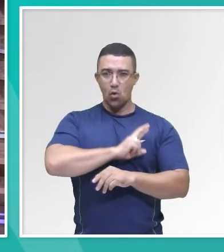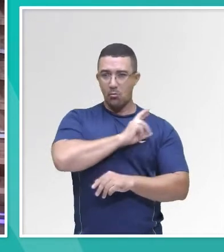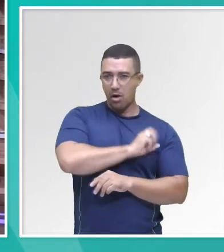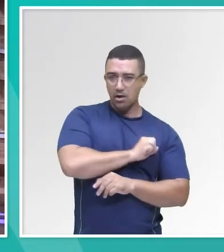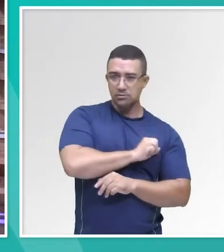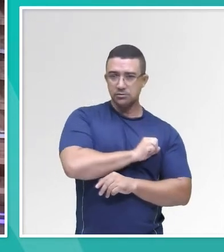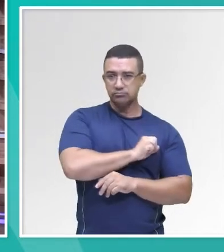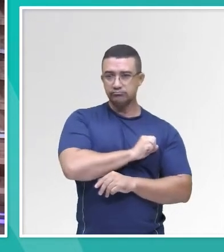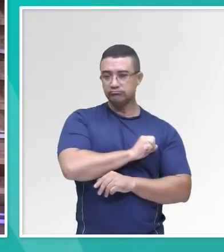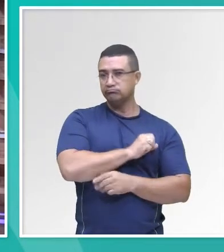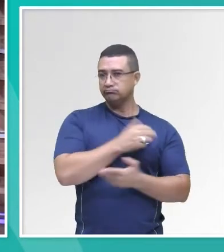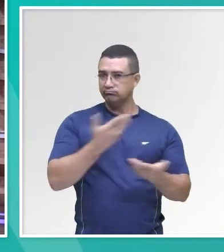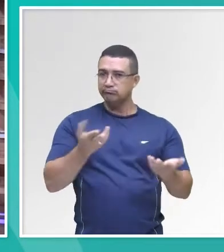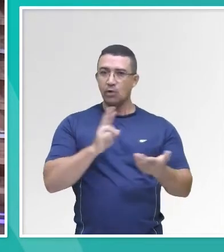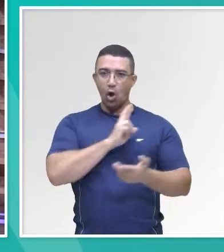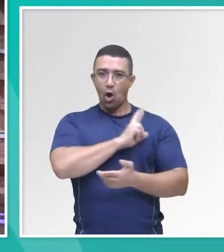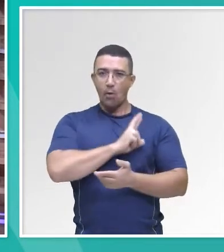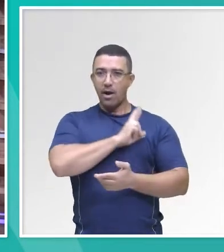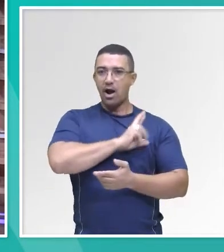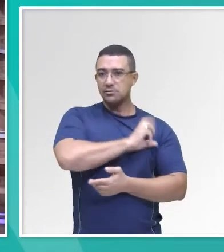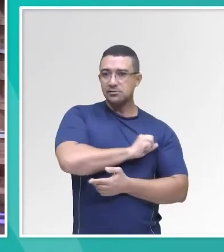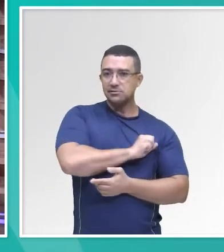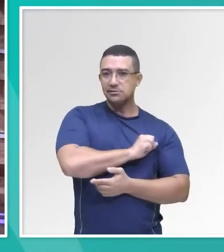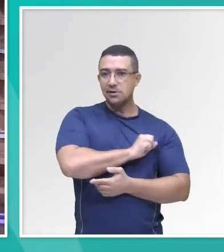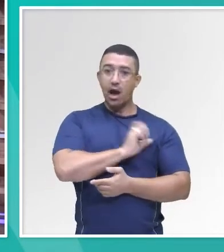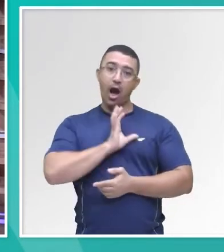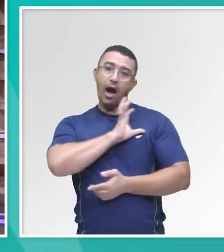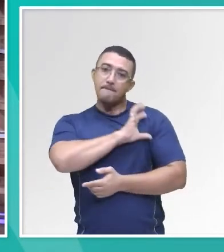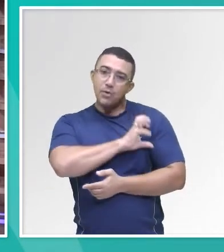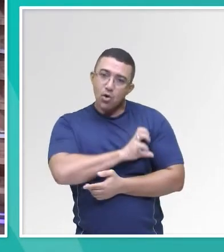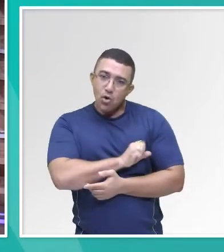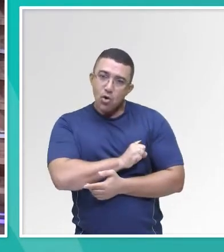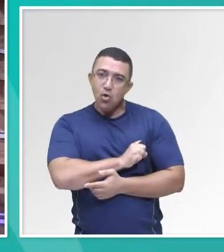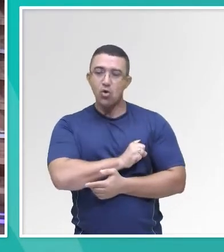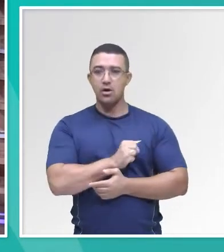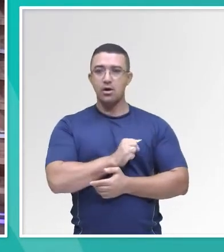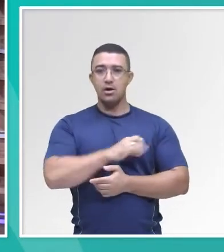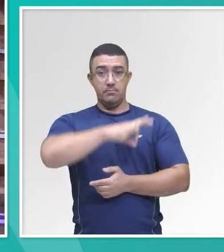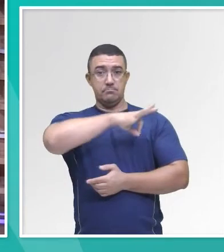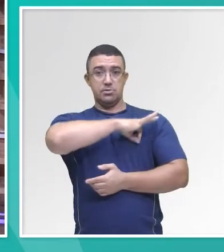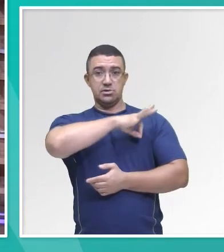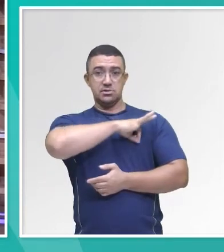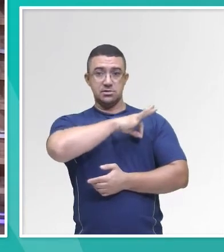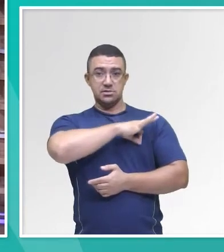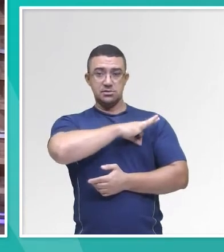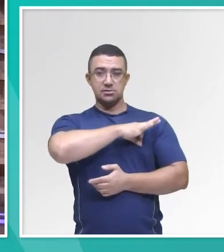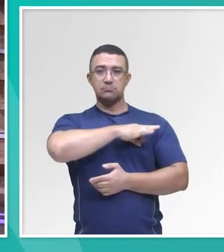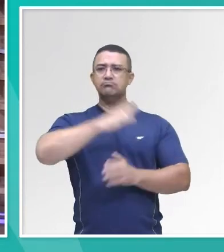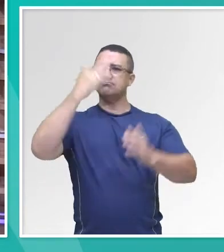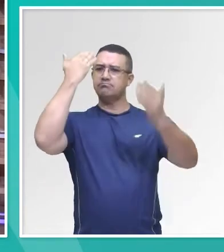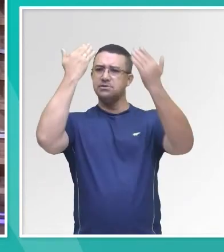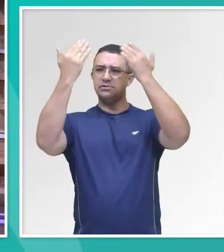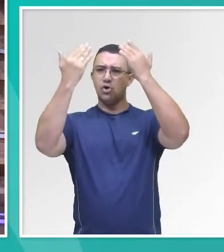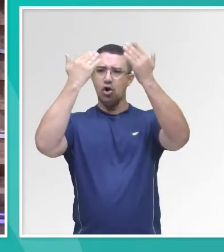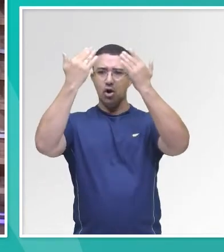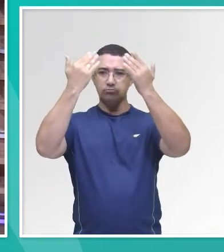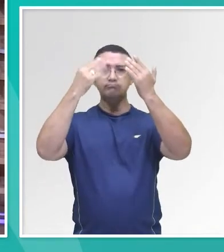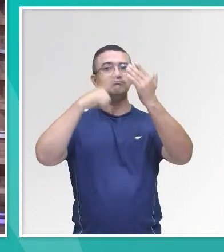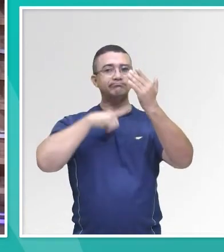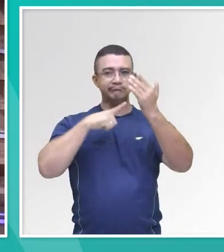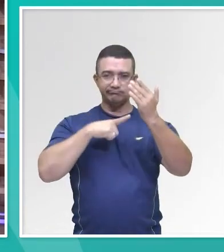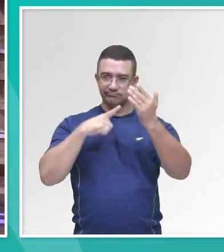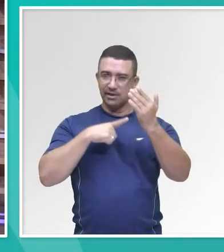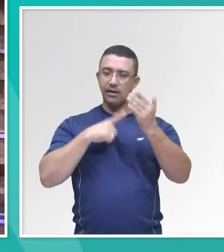policial, um romance de amor, um romance histórico, psicológico. Então, vai ter uma narrativa, vai ter